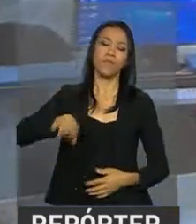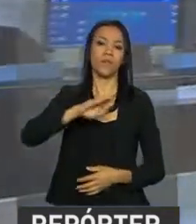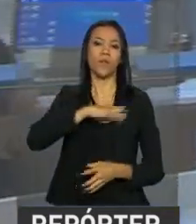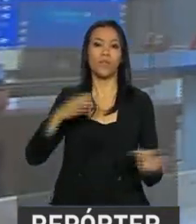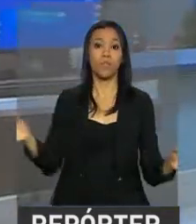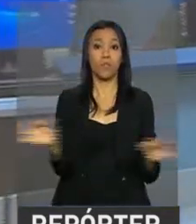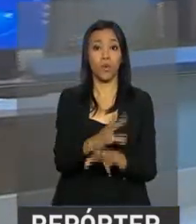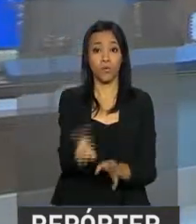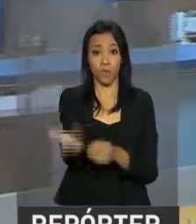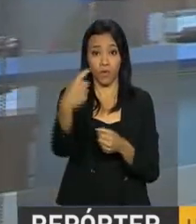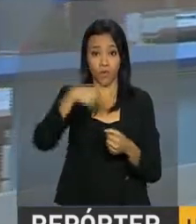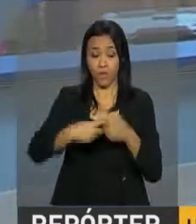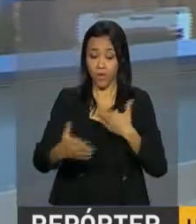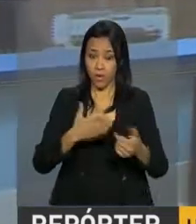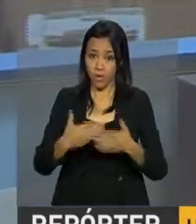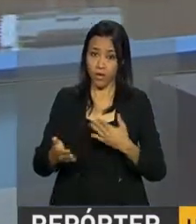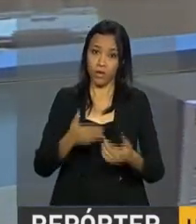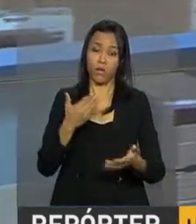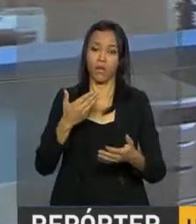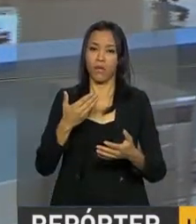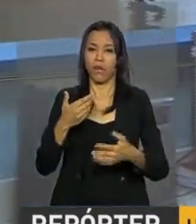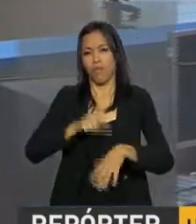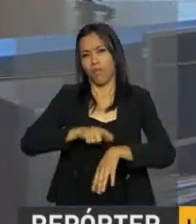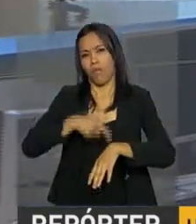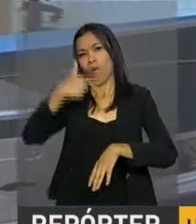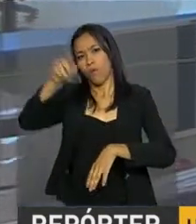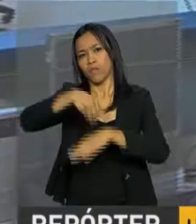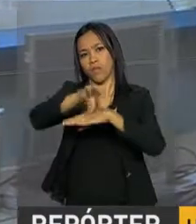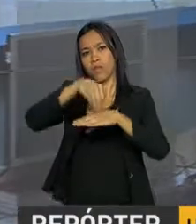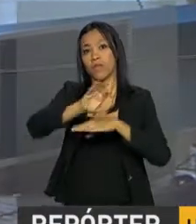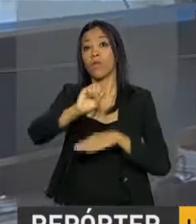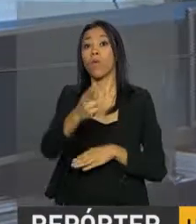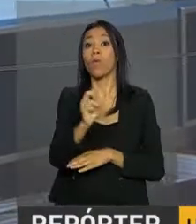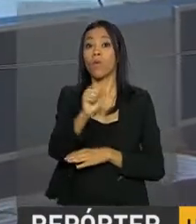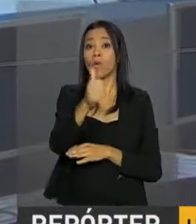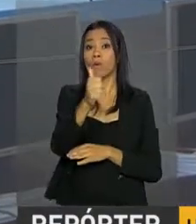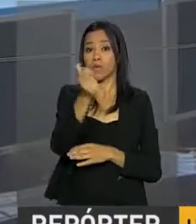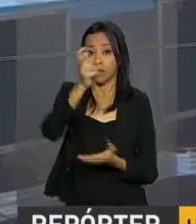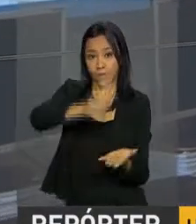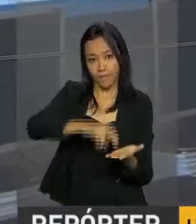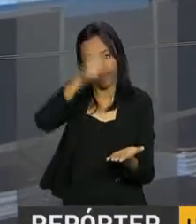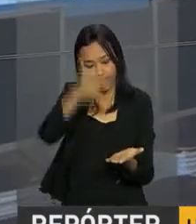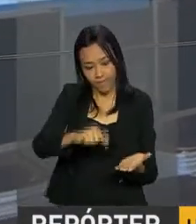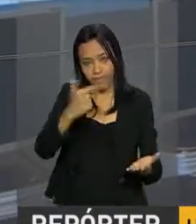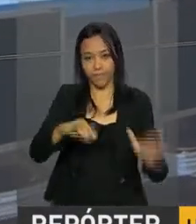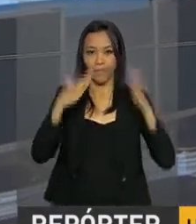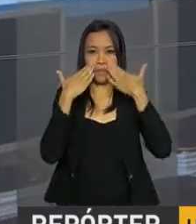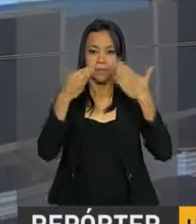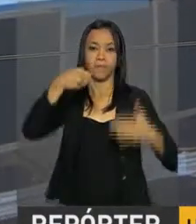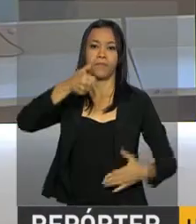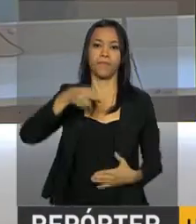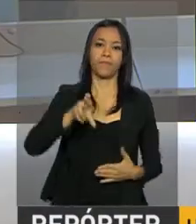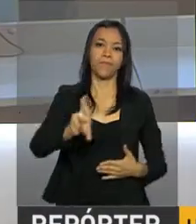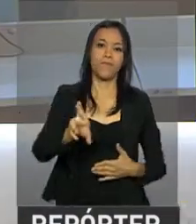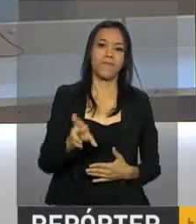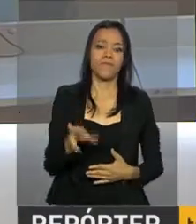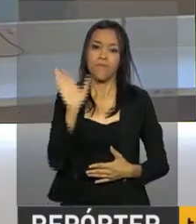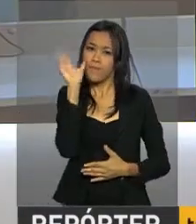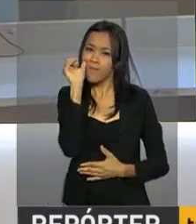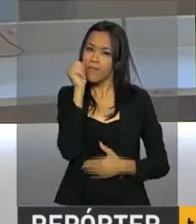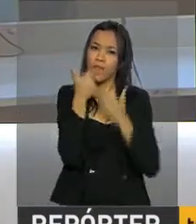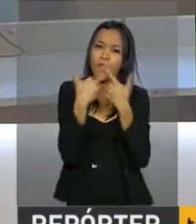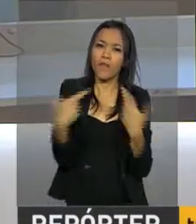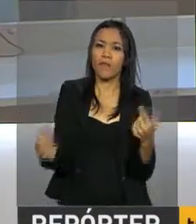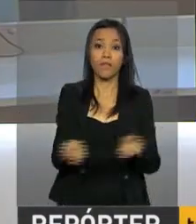aqui, voltamos a qualquer momento com outras informações ou às 11 da manhã, na próxima edição do Repórter NBR. Você pode